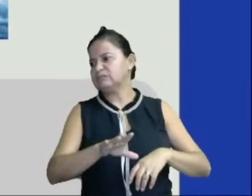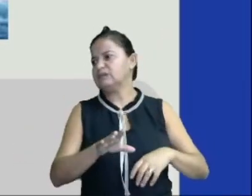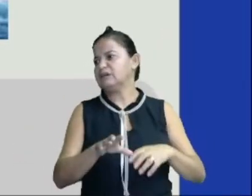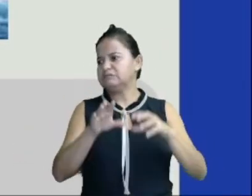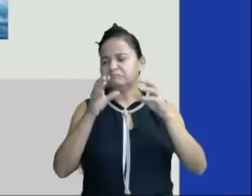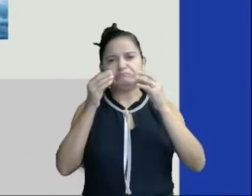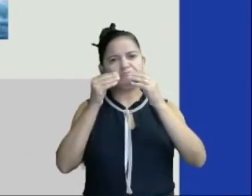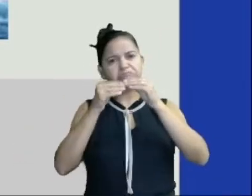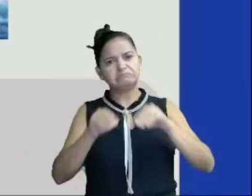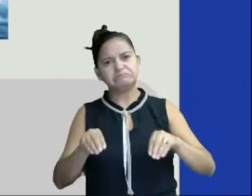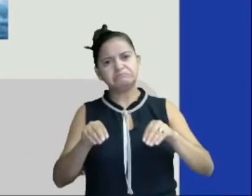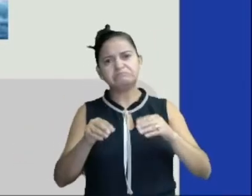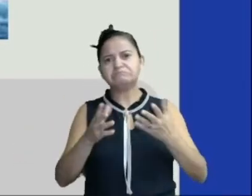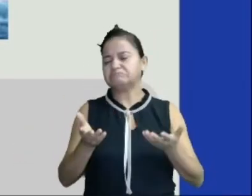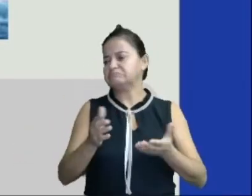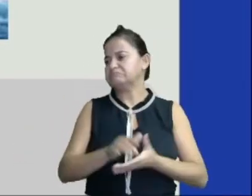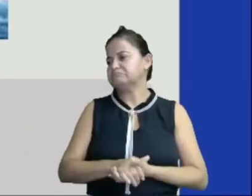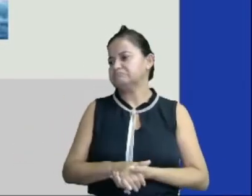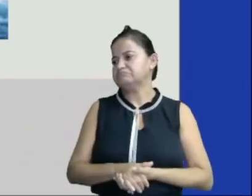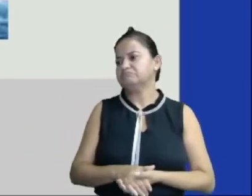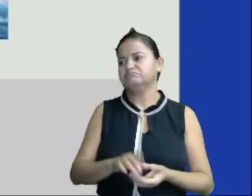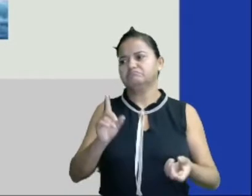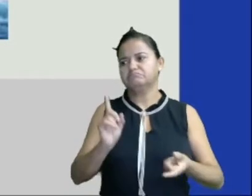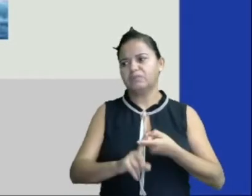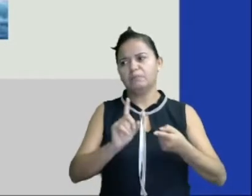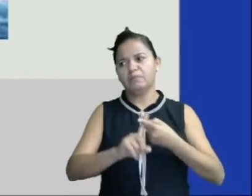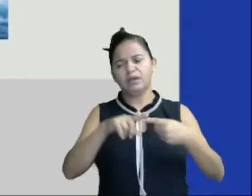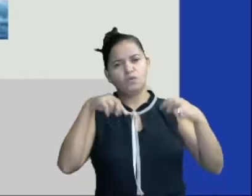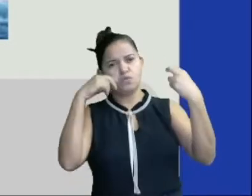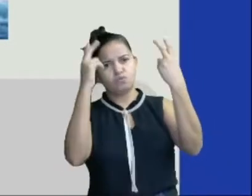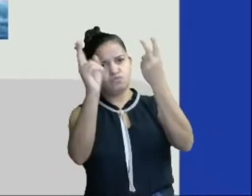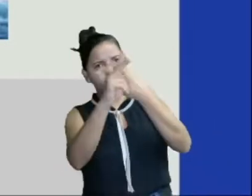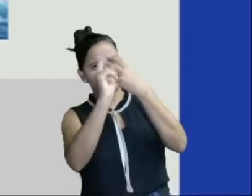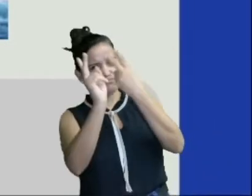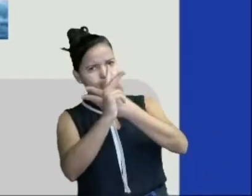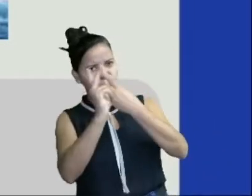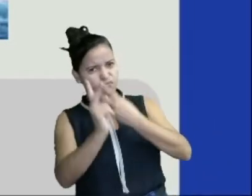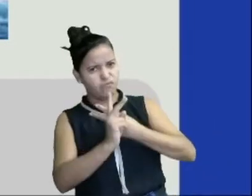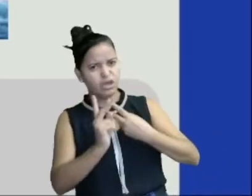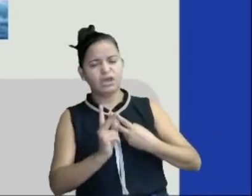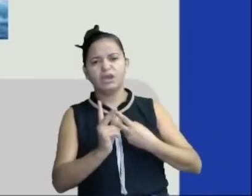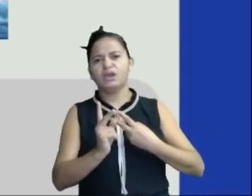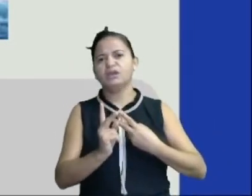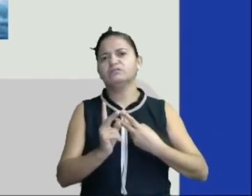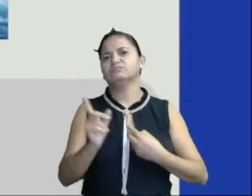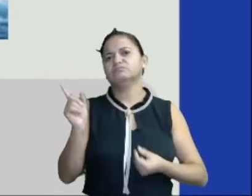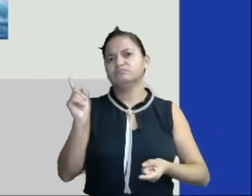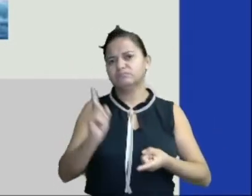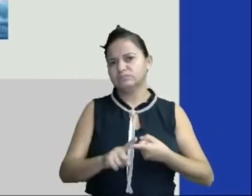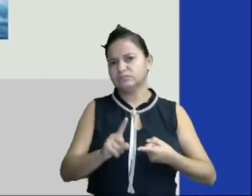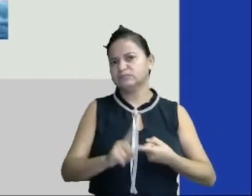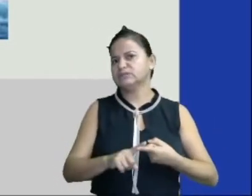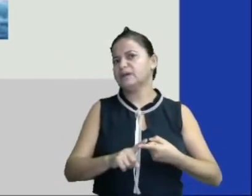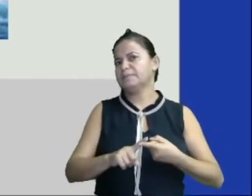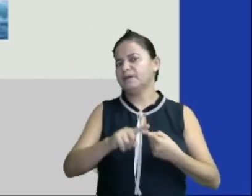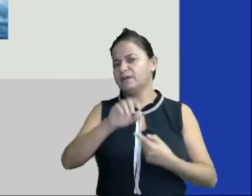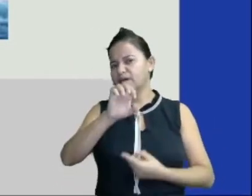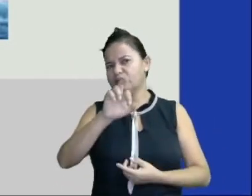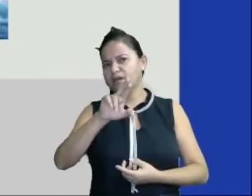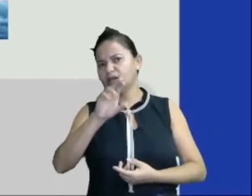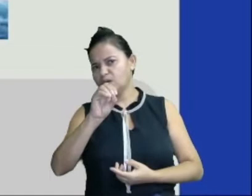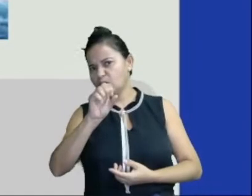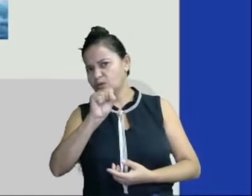pode citar o vento, né? O vento ao longo dos anos, das décadas, vai aí promovendo o processo erosivo nessas